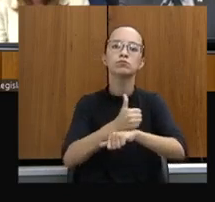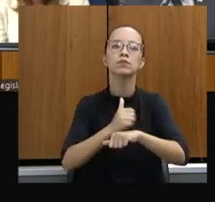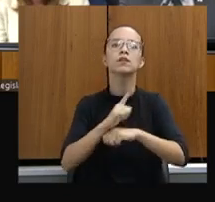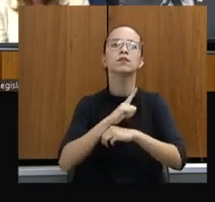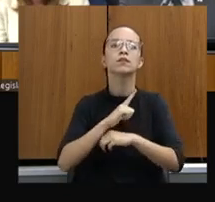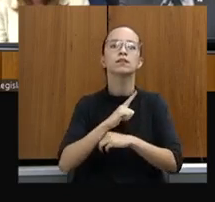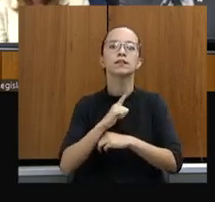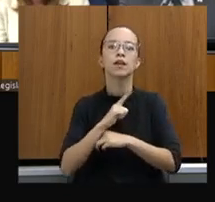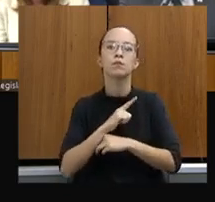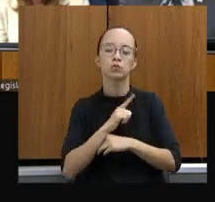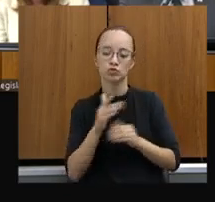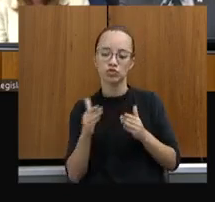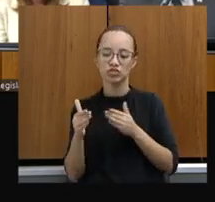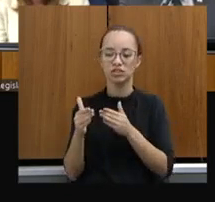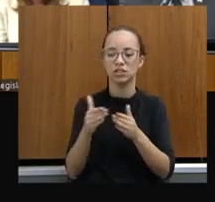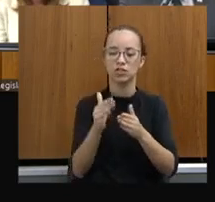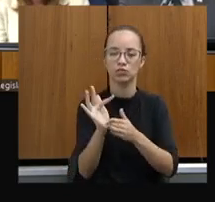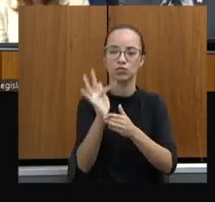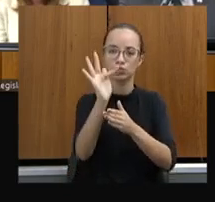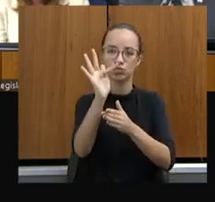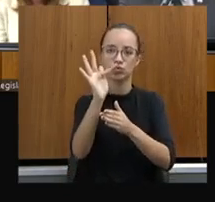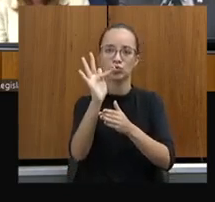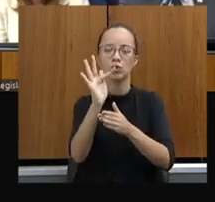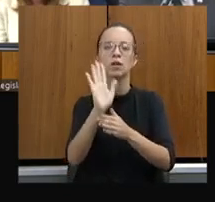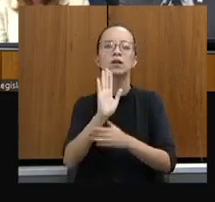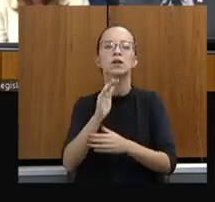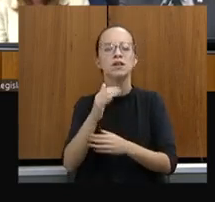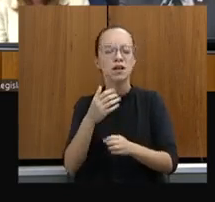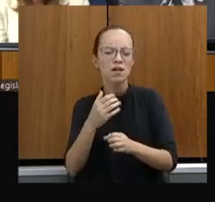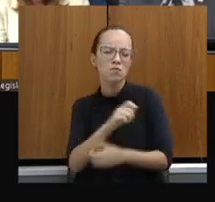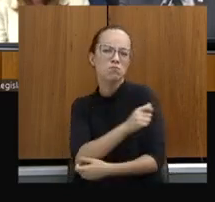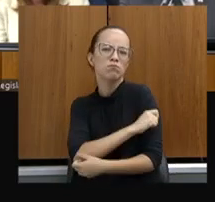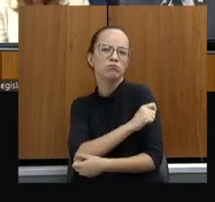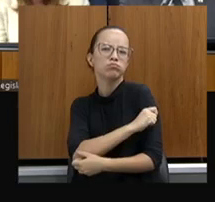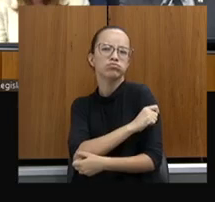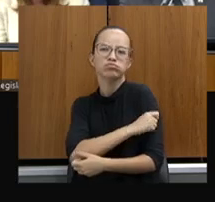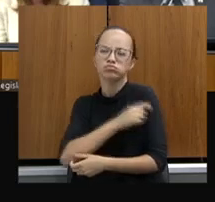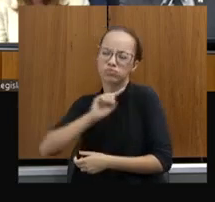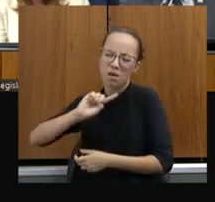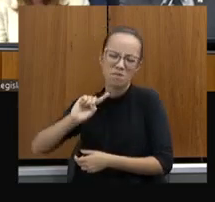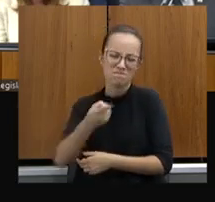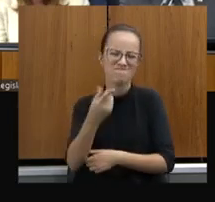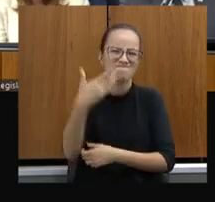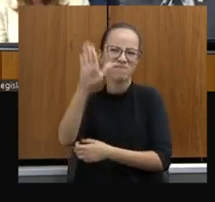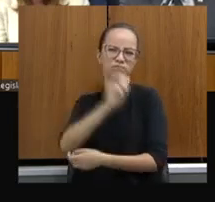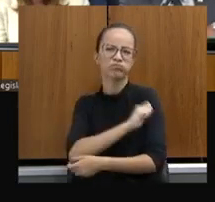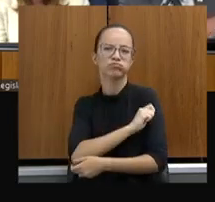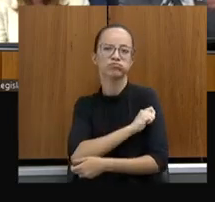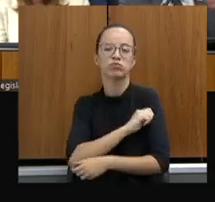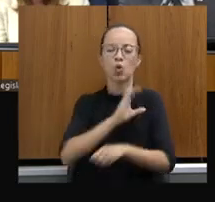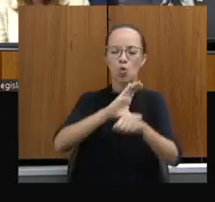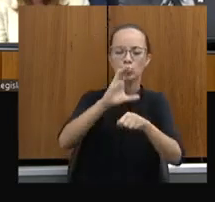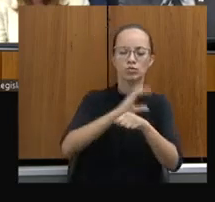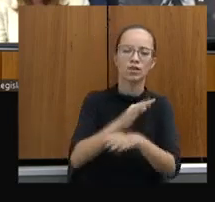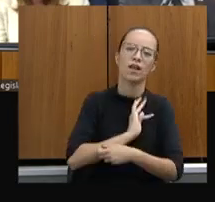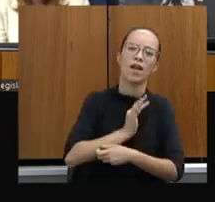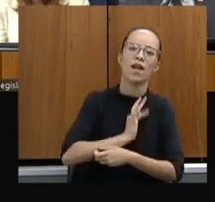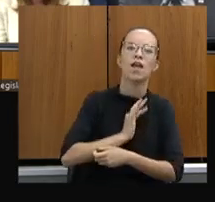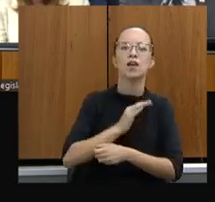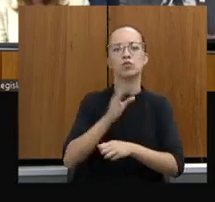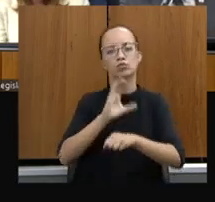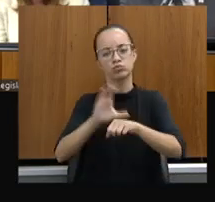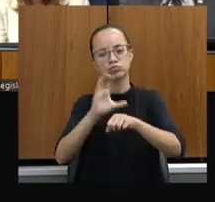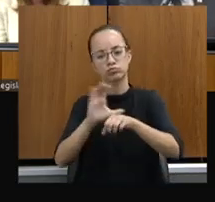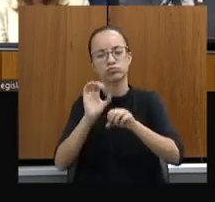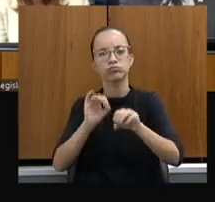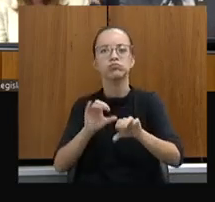temos o trilha de futuro são 148 mil alunos na educação profissional em cursos técnicos cursos de